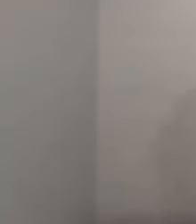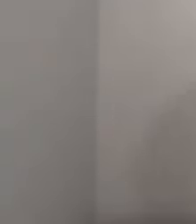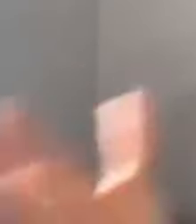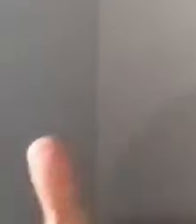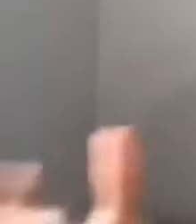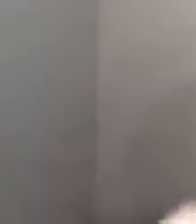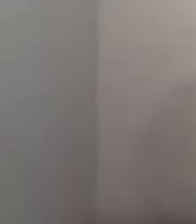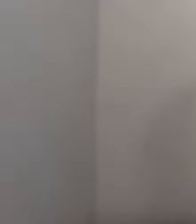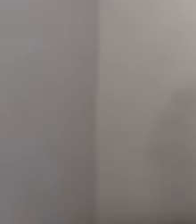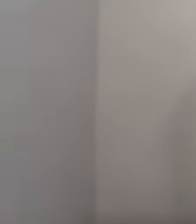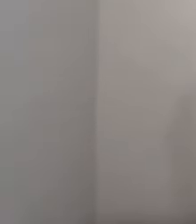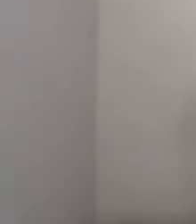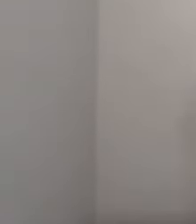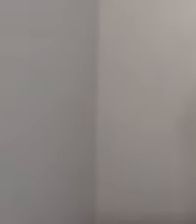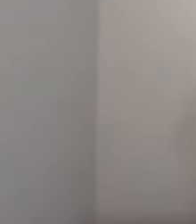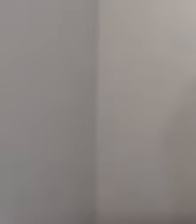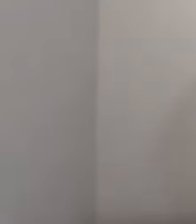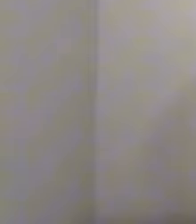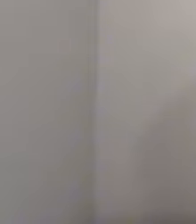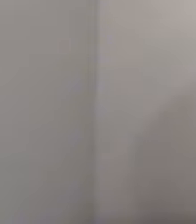jovens, igrejas,